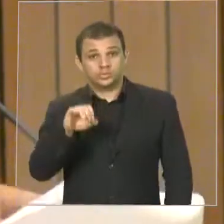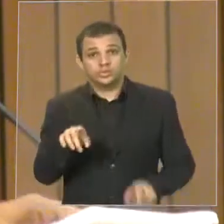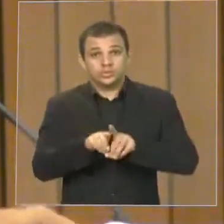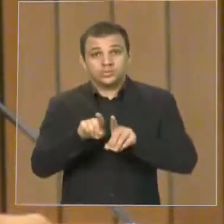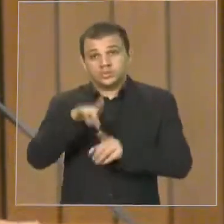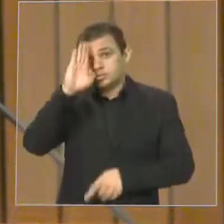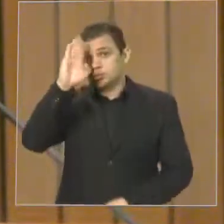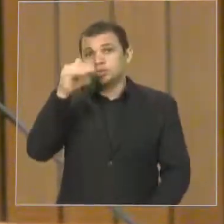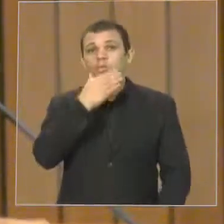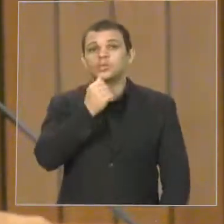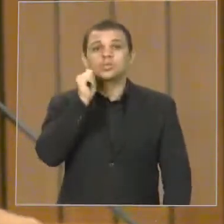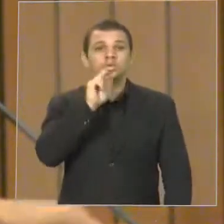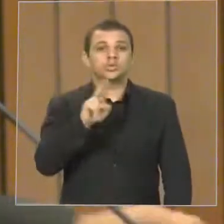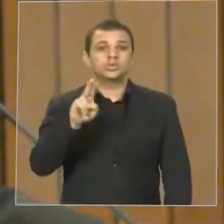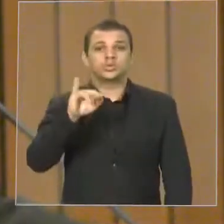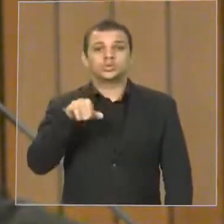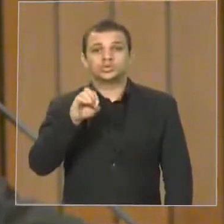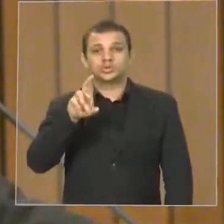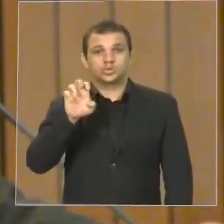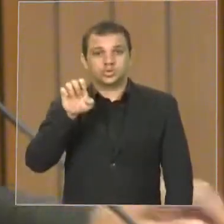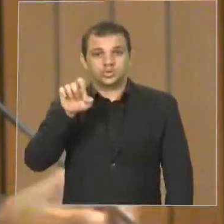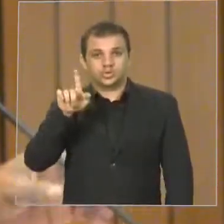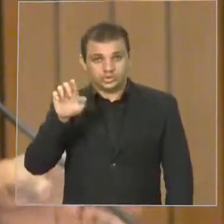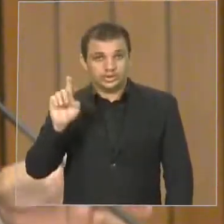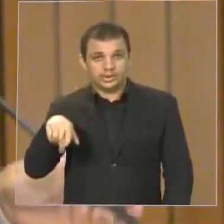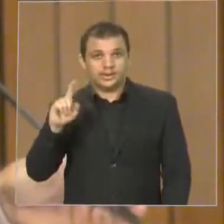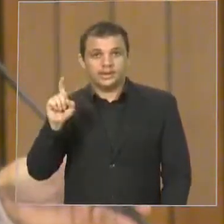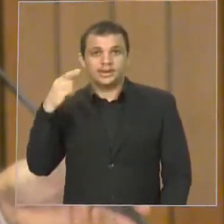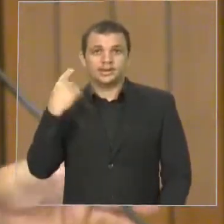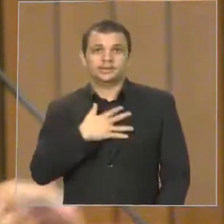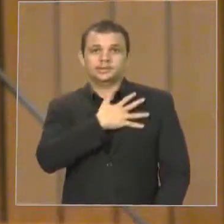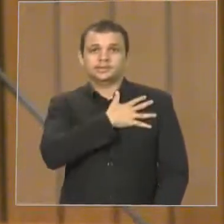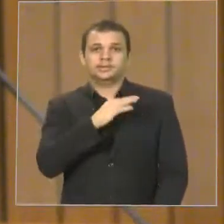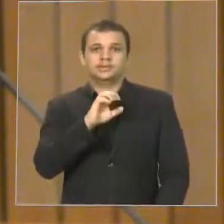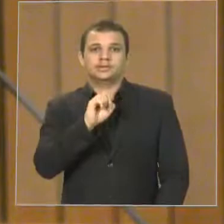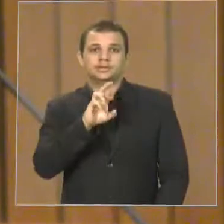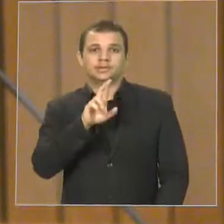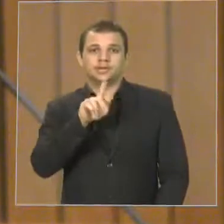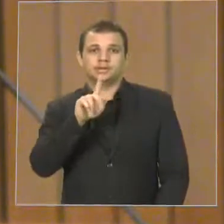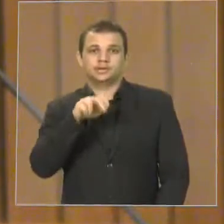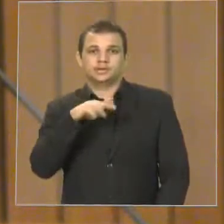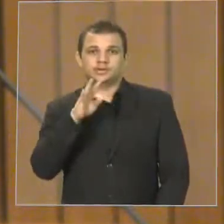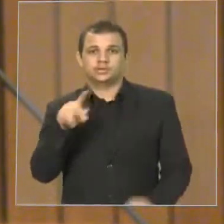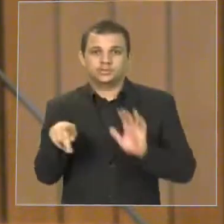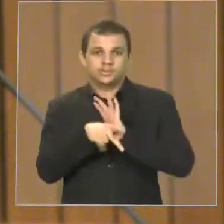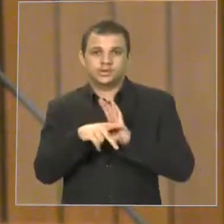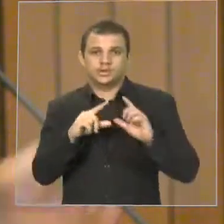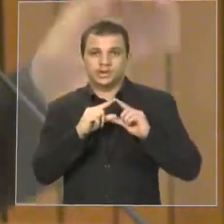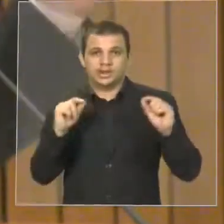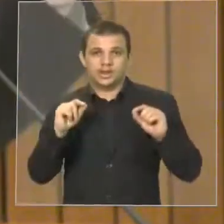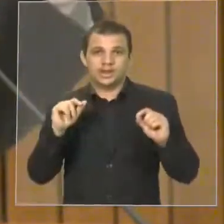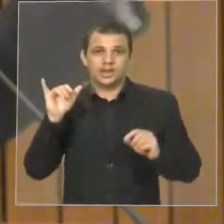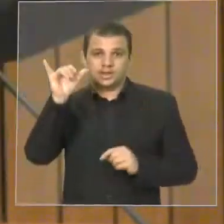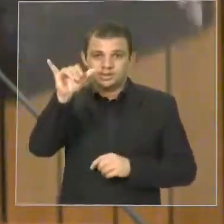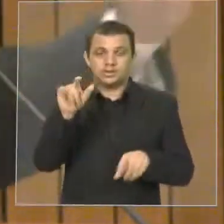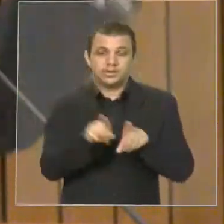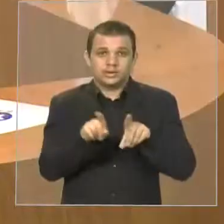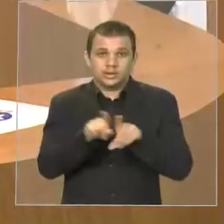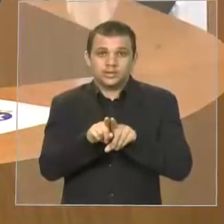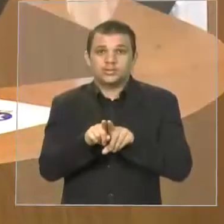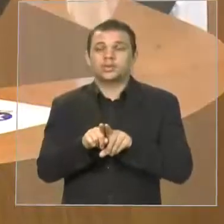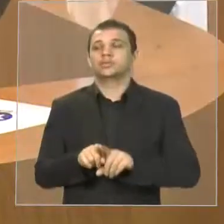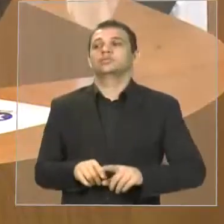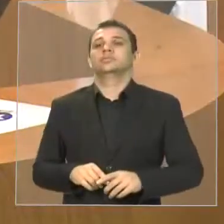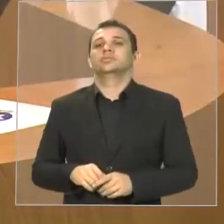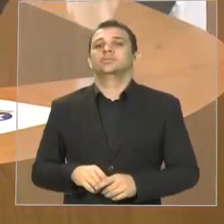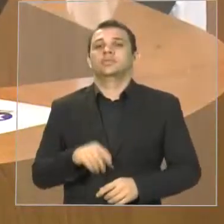Viana, que é estagiário de aeronáutica e advogado, que está fazendo os trabalhos na cidade de Urbano Santos. Senhor presidente, veja só o absurdo. Lá na